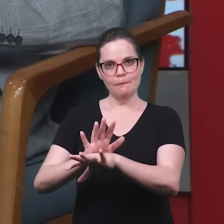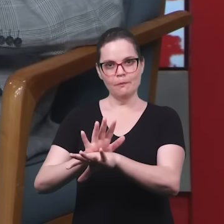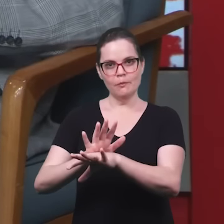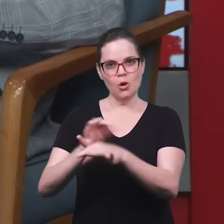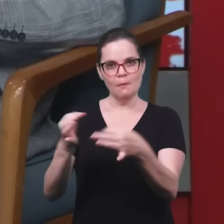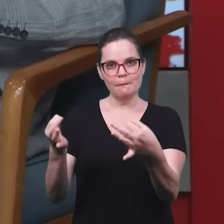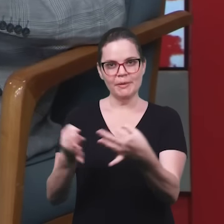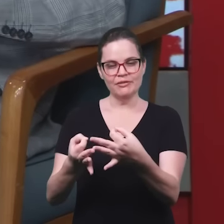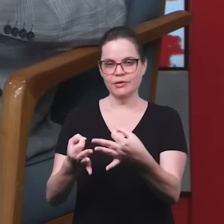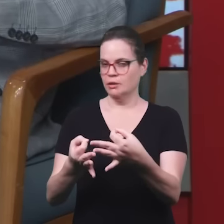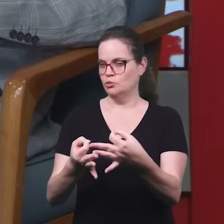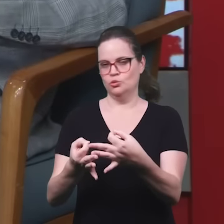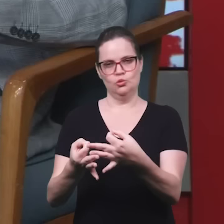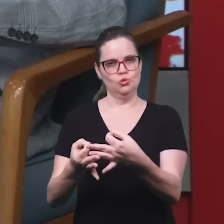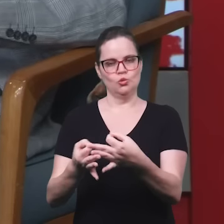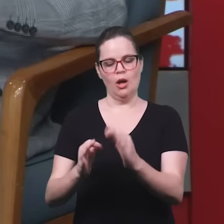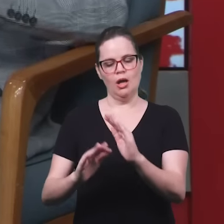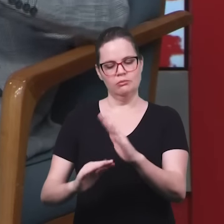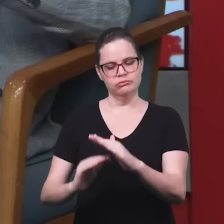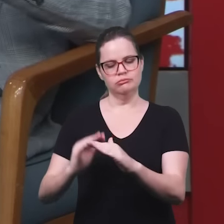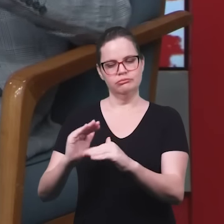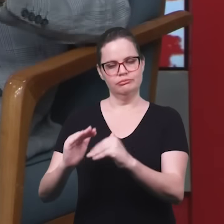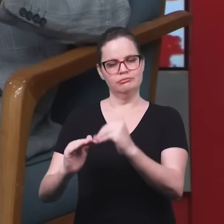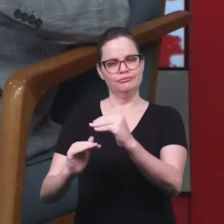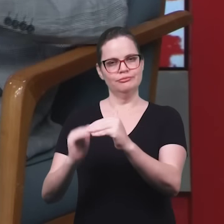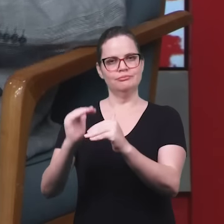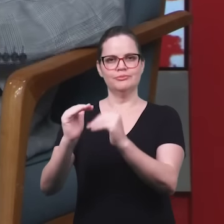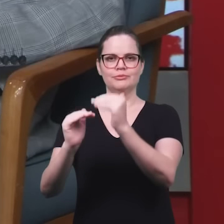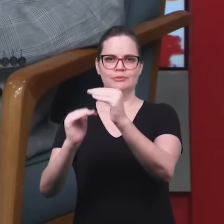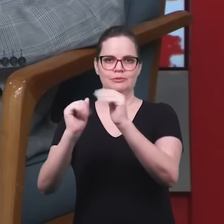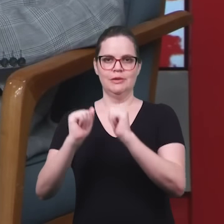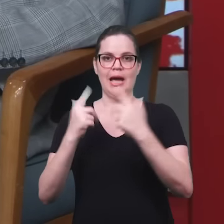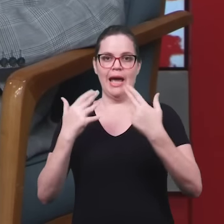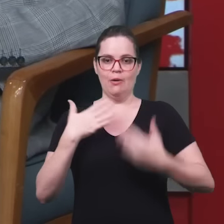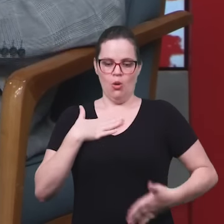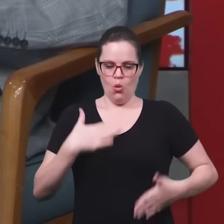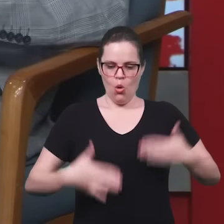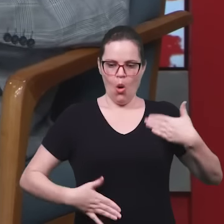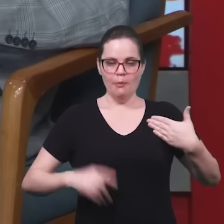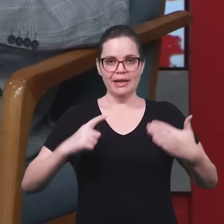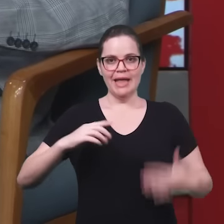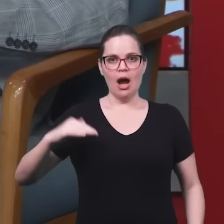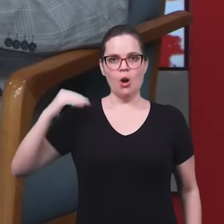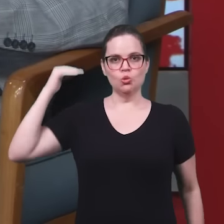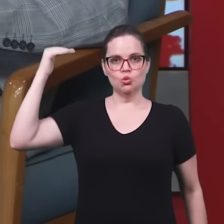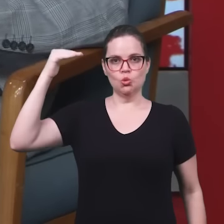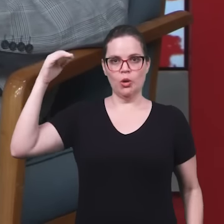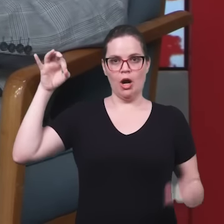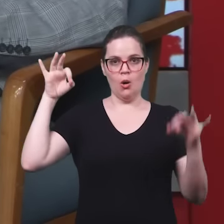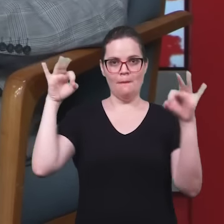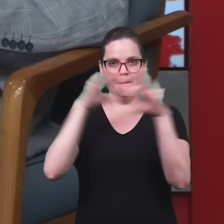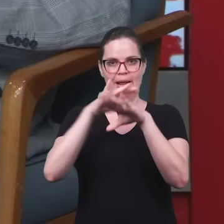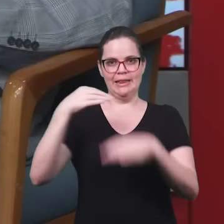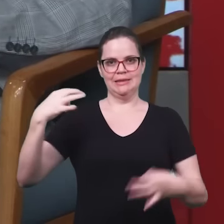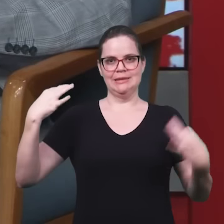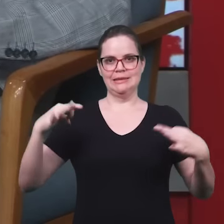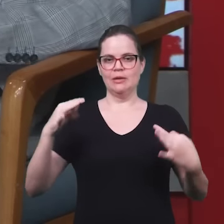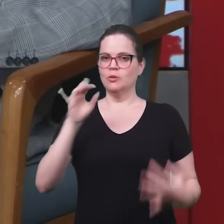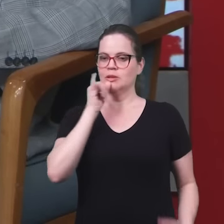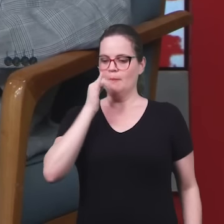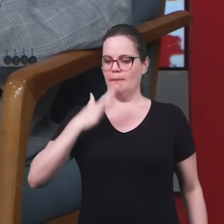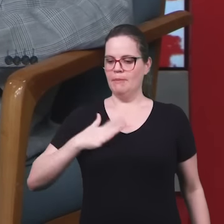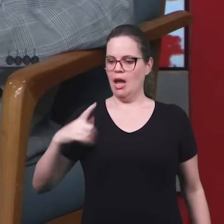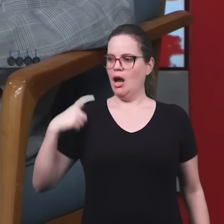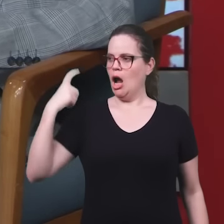Ela está em crescimento. Então, há fatores importantes nesse processo